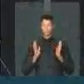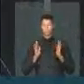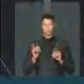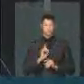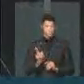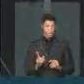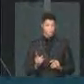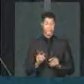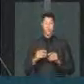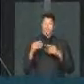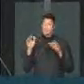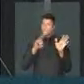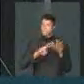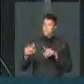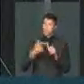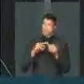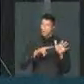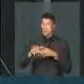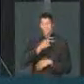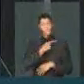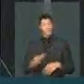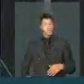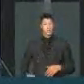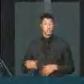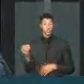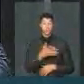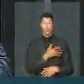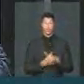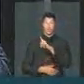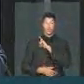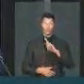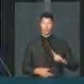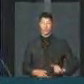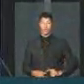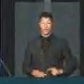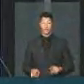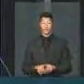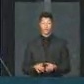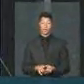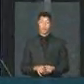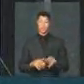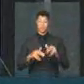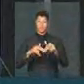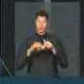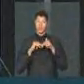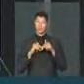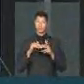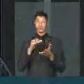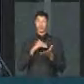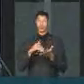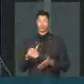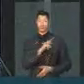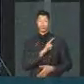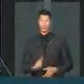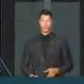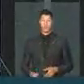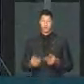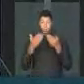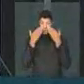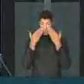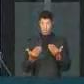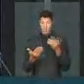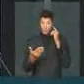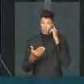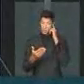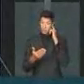Logo nas primeiras semanas, senhor presidente, o novo governador, através do seu governo, ele